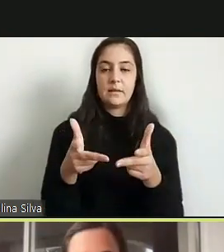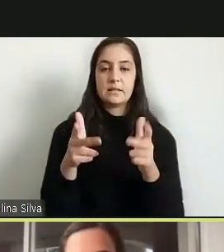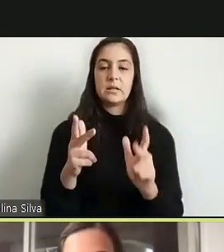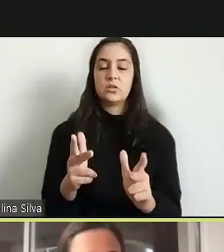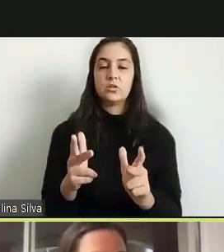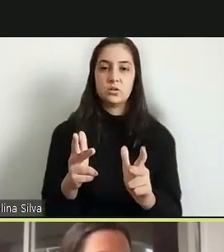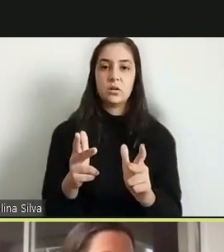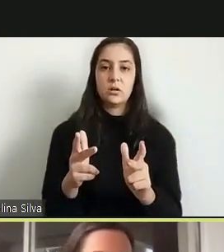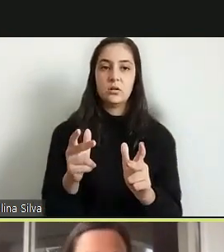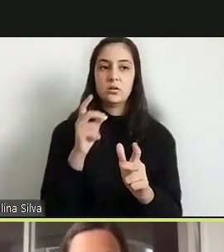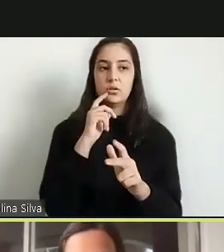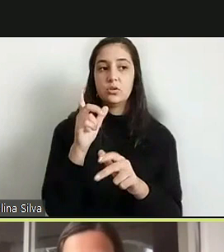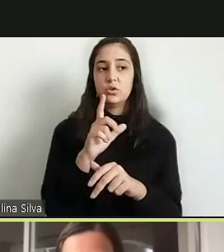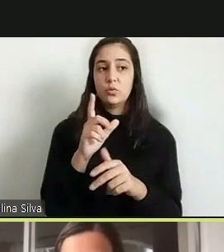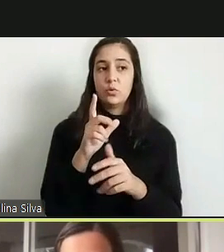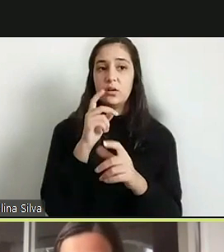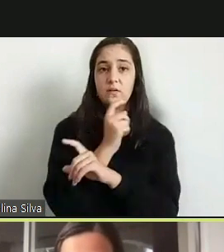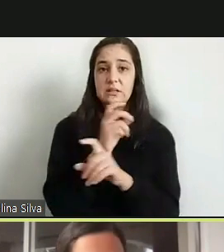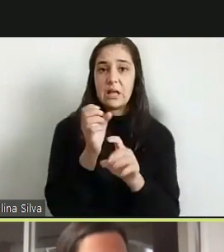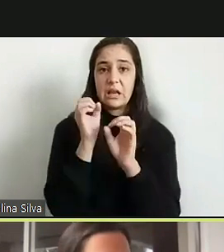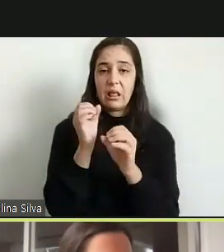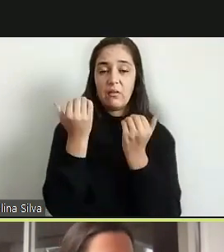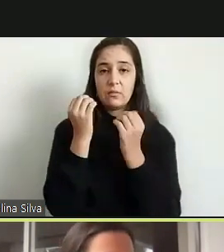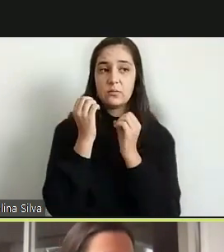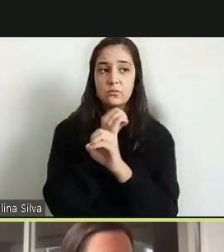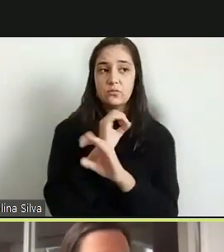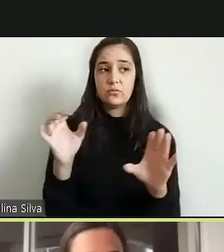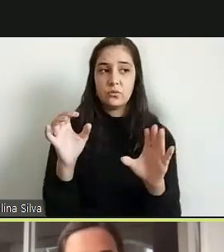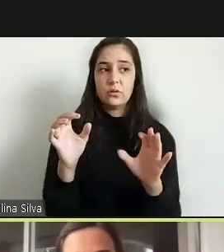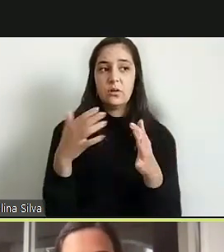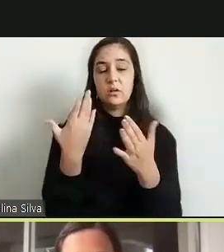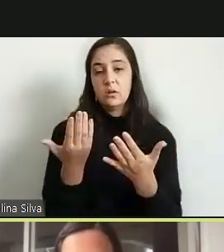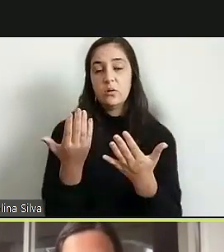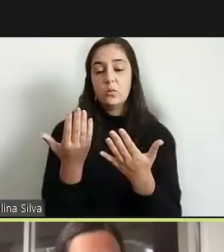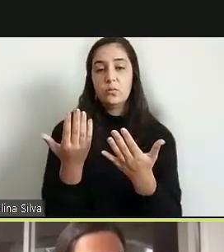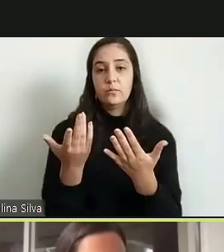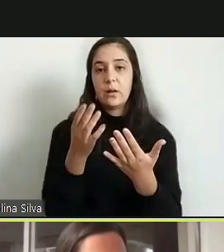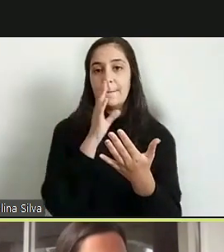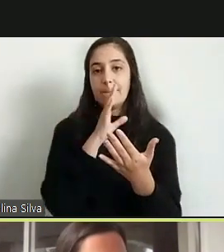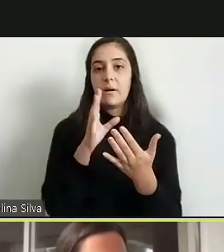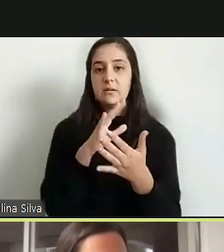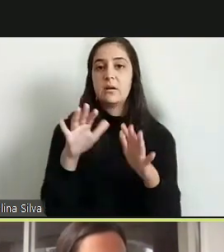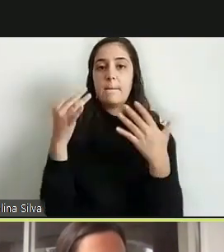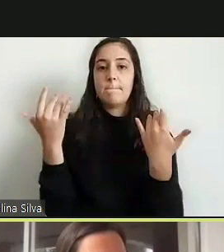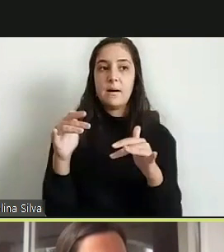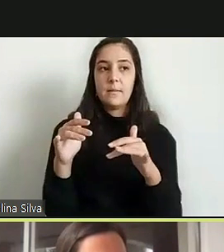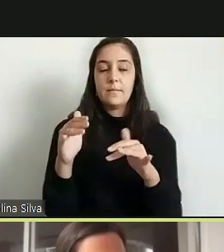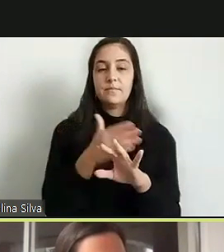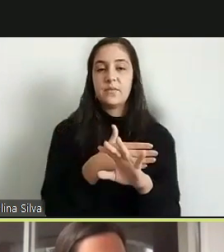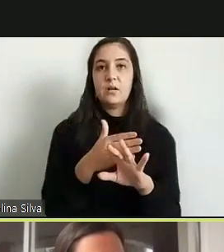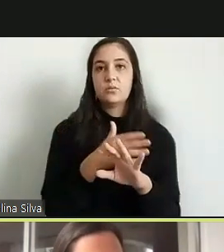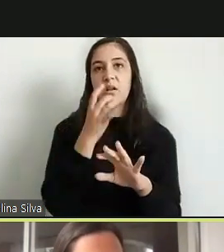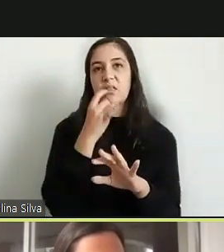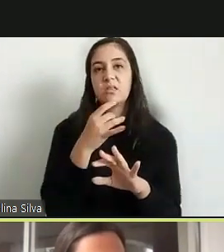sem avisar ninguém, nem dar qualquer informação, e portanto isto é mais um exemplo de má prática, na altura disputado